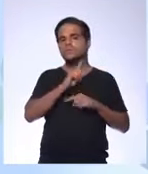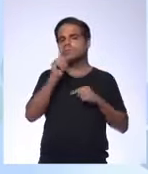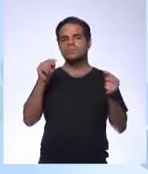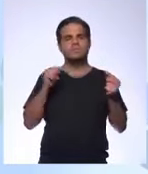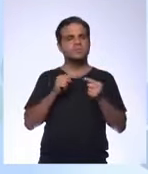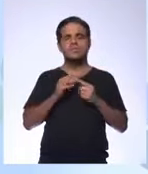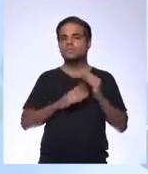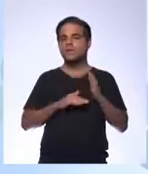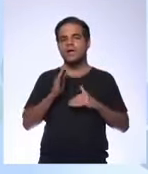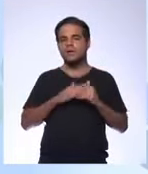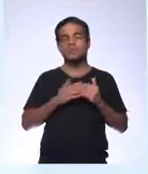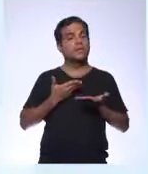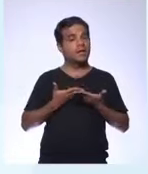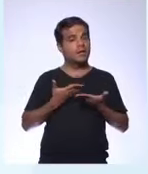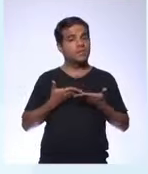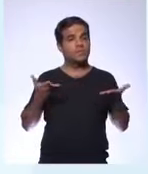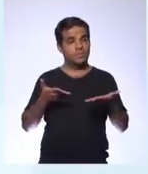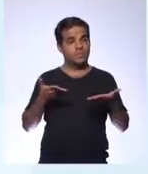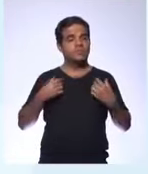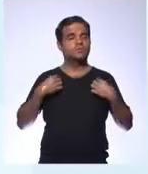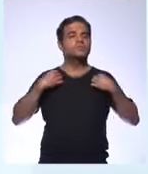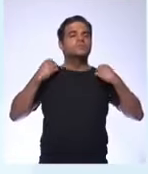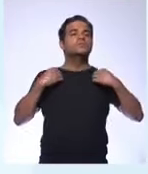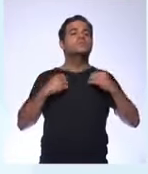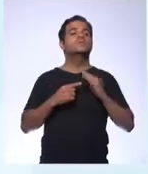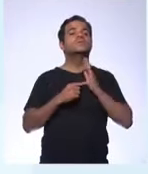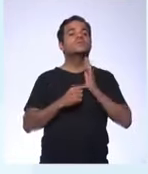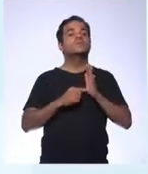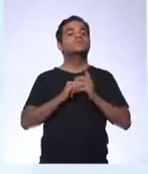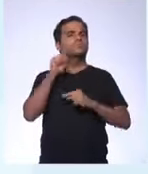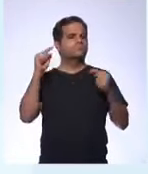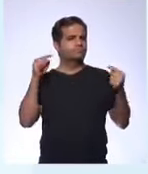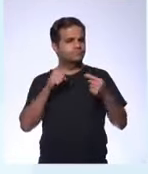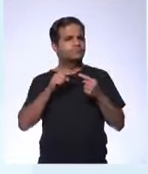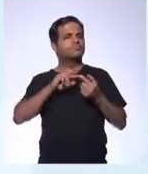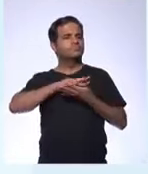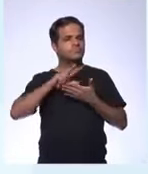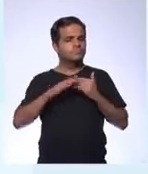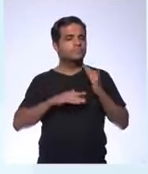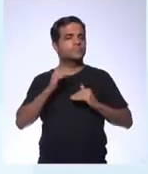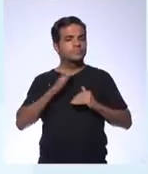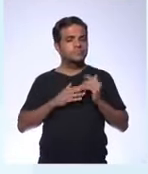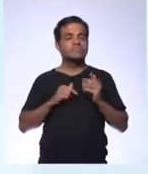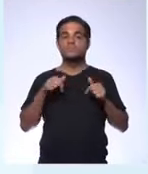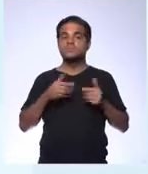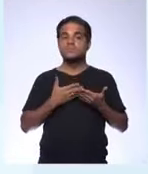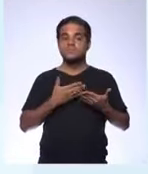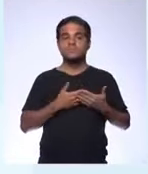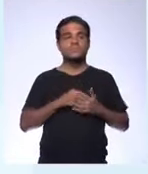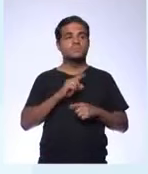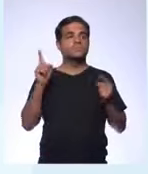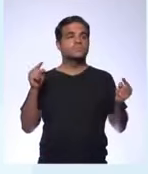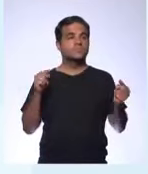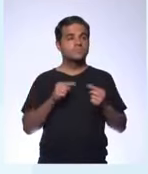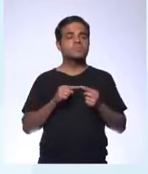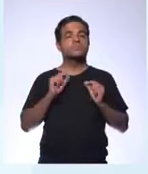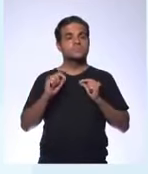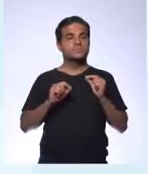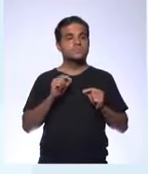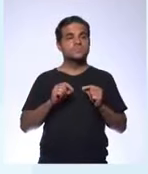e a habilidade da aula de hoje. Então, na verdade, são os objetivos e as habilidades, tá? Então, os objetivos